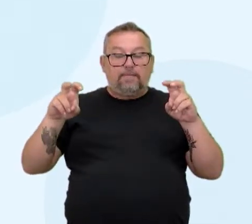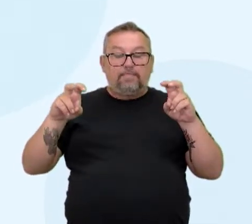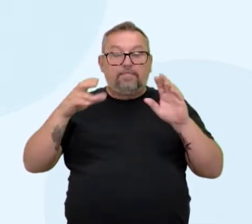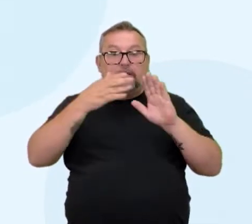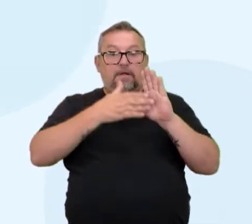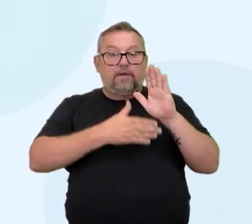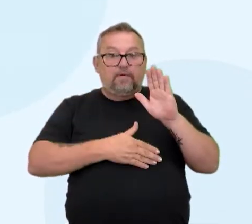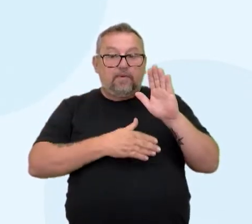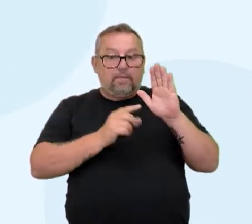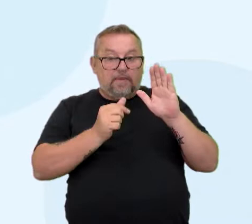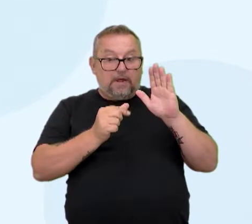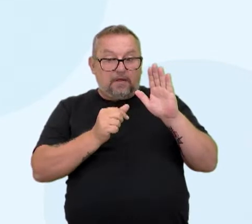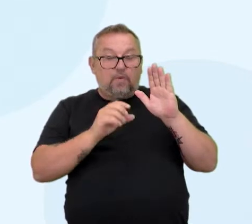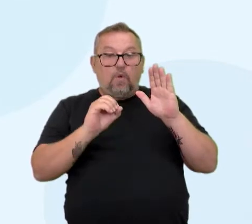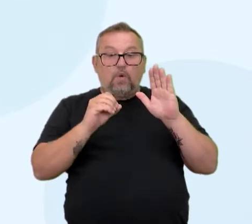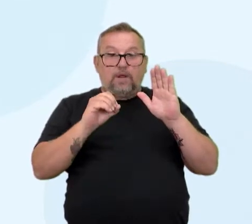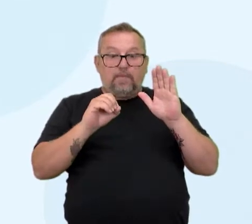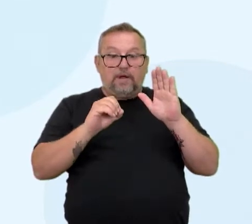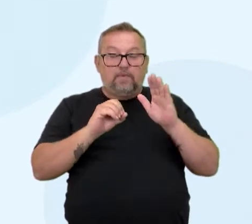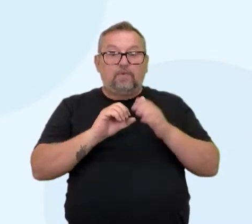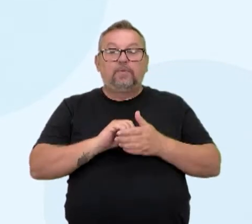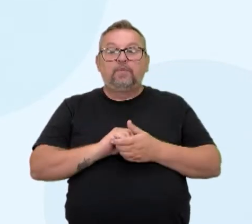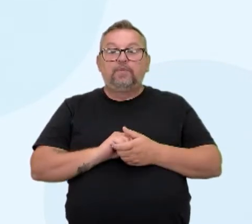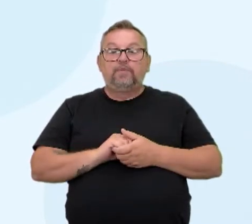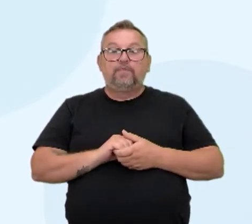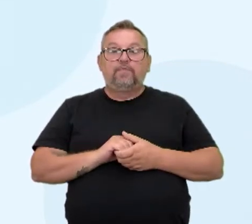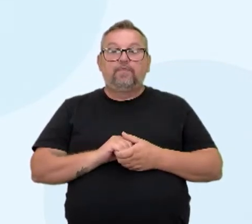orçamento financeiro.